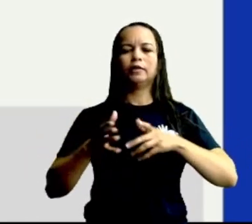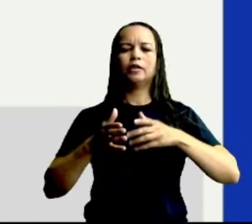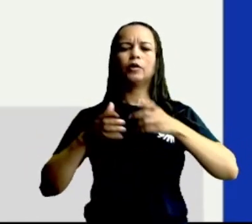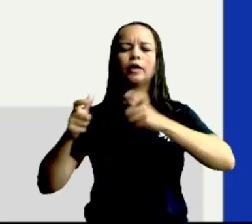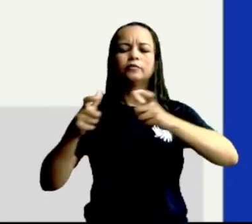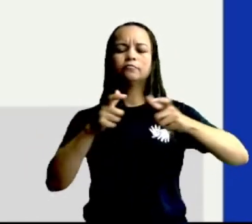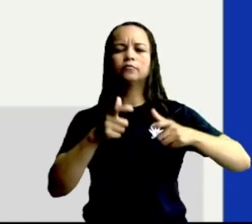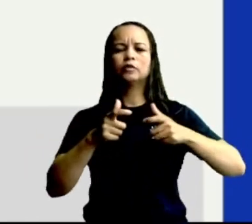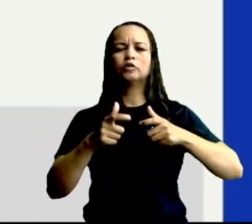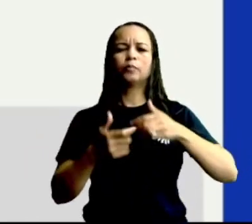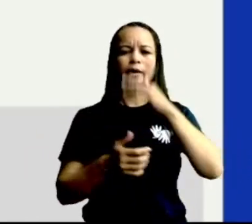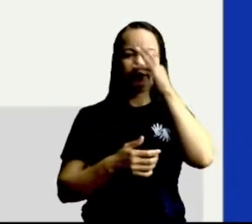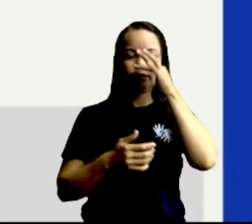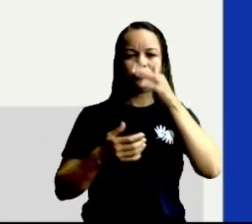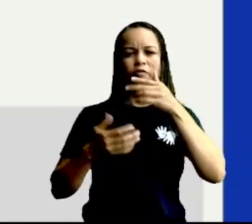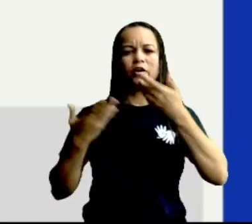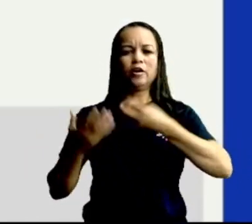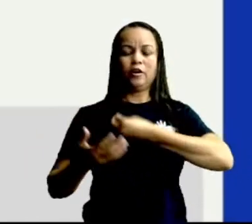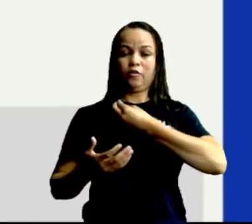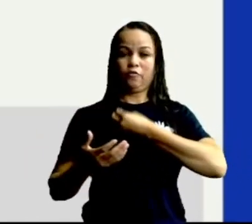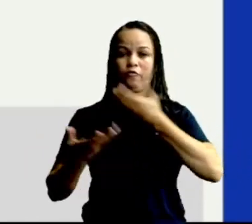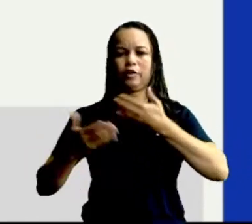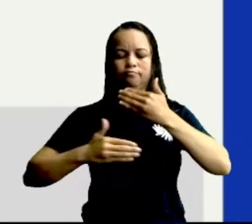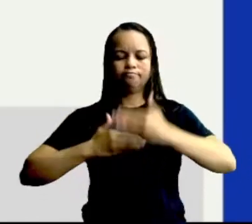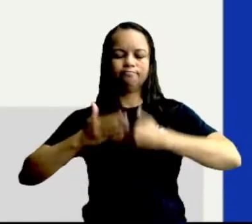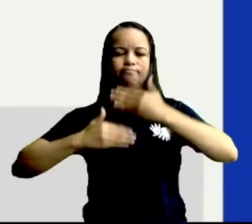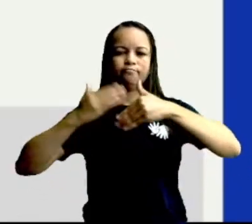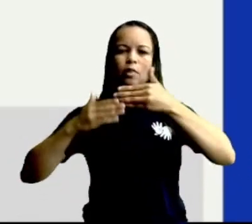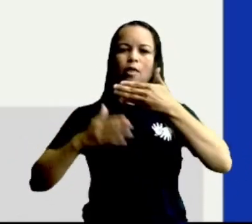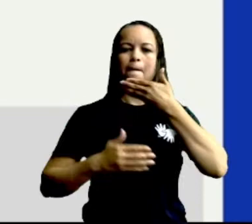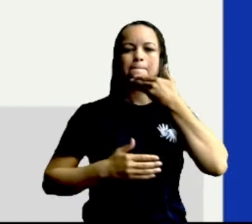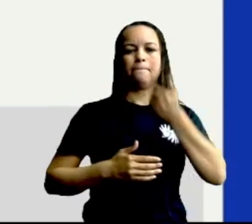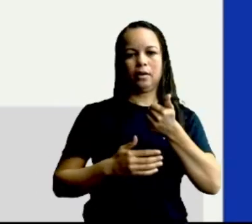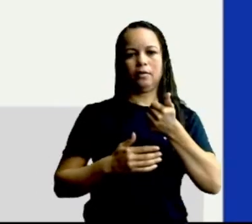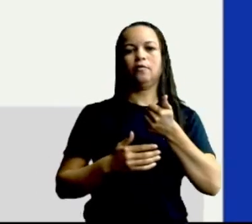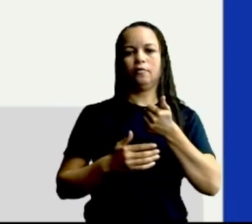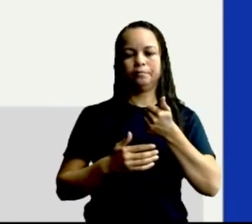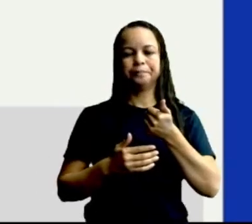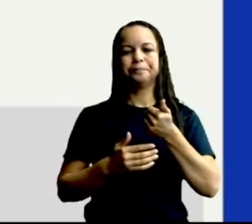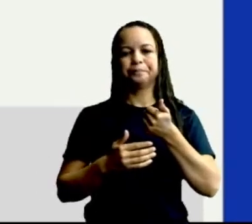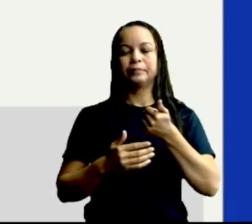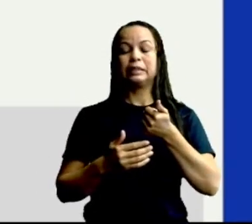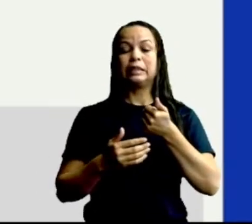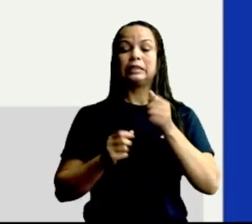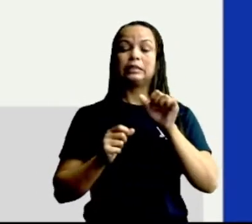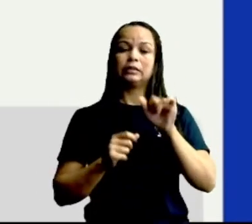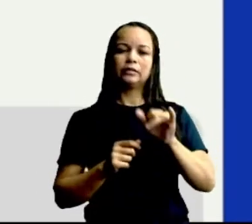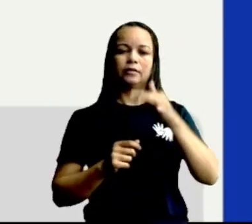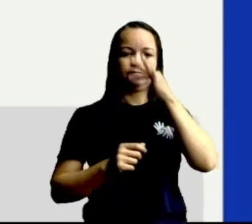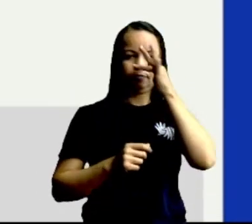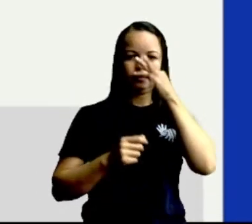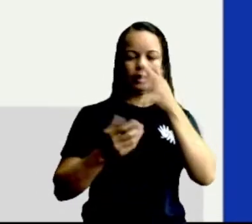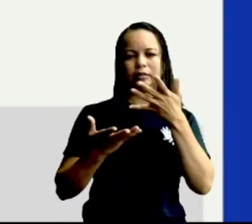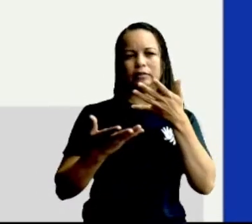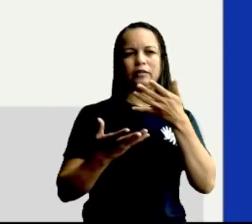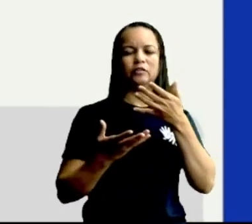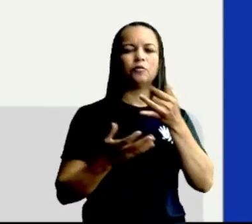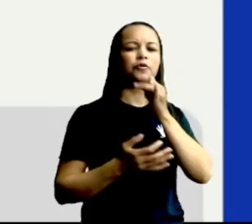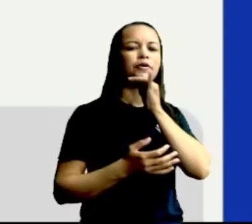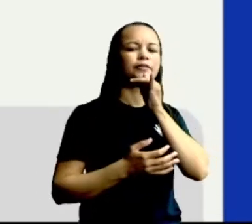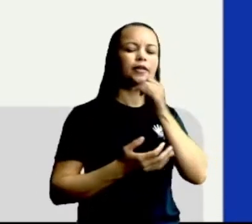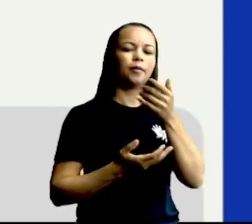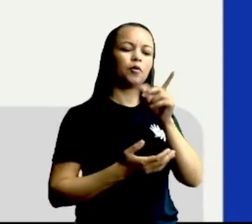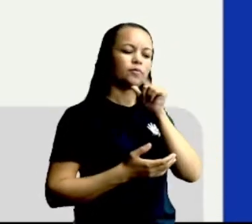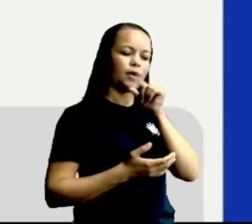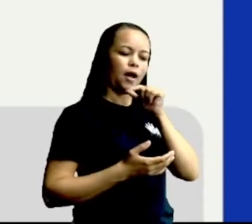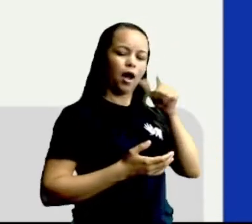espécie vive no ambiente em que se desenvolve melhor. Então, se a planta se desenvolve melhor na água, ela